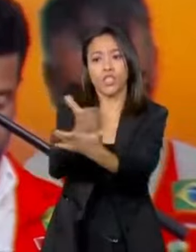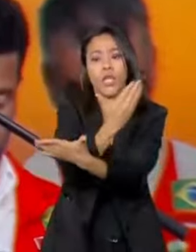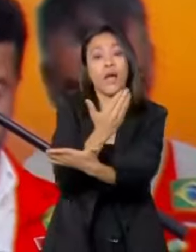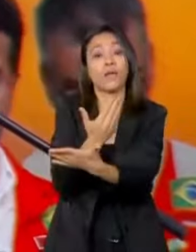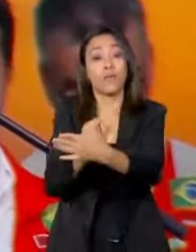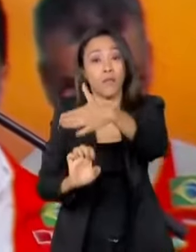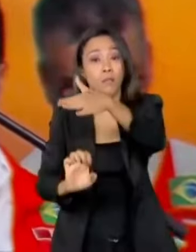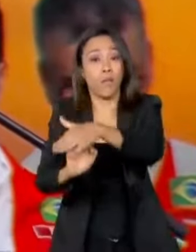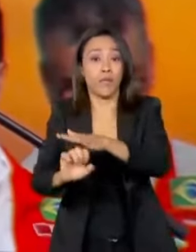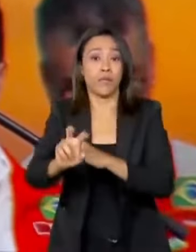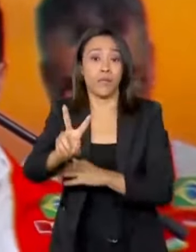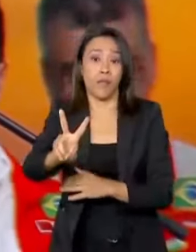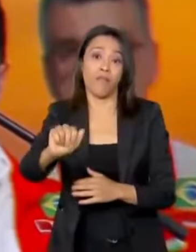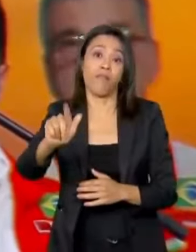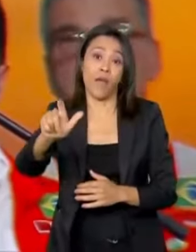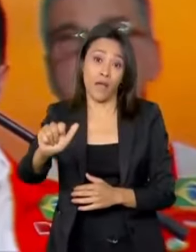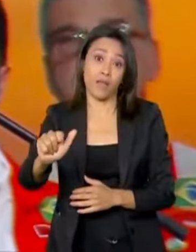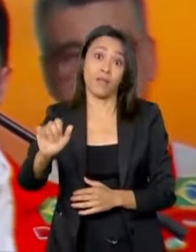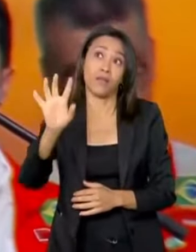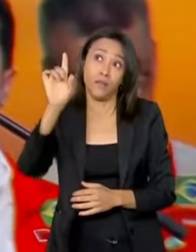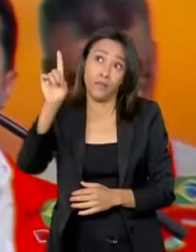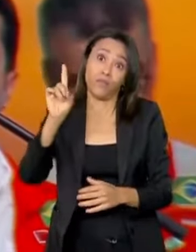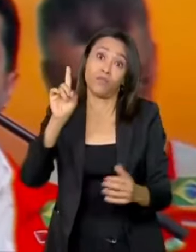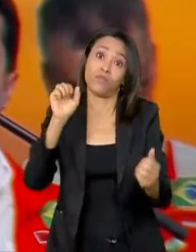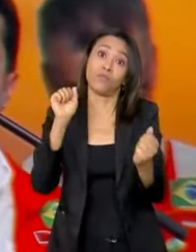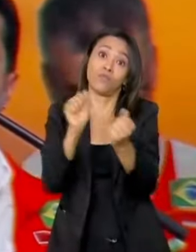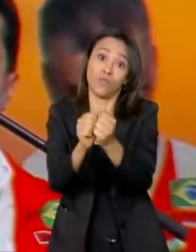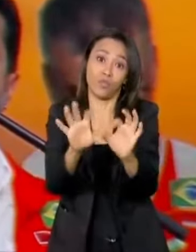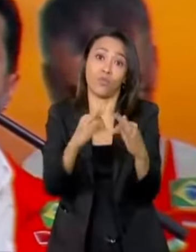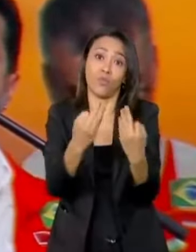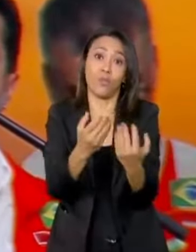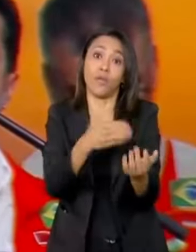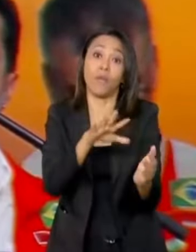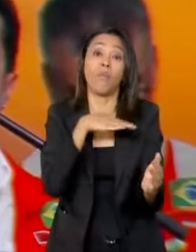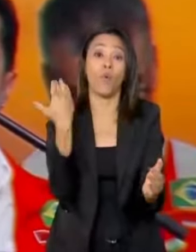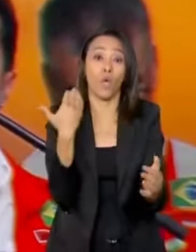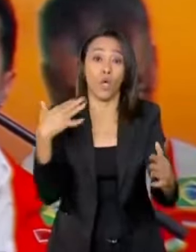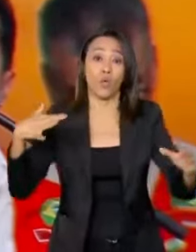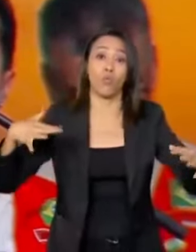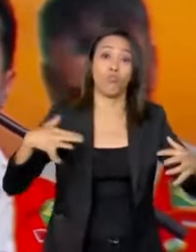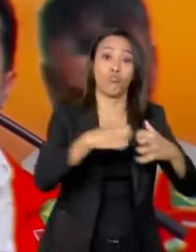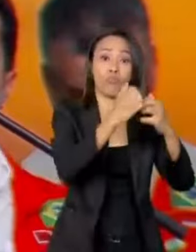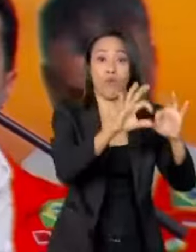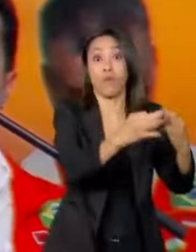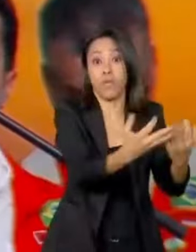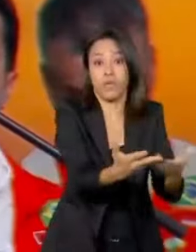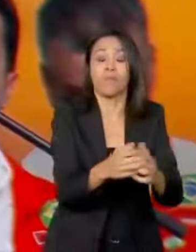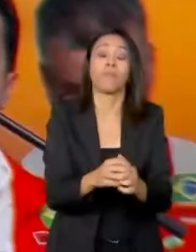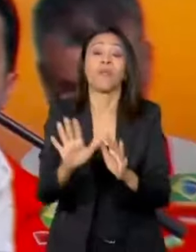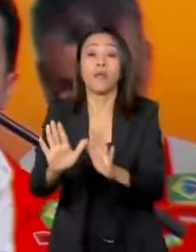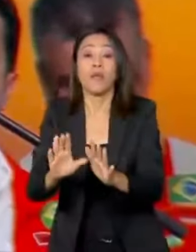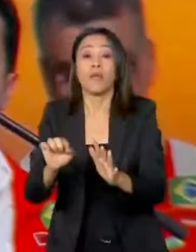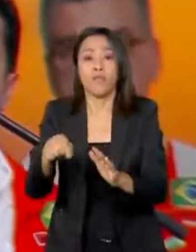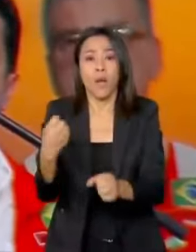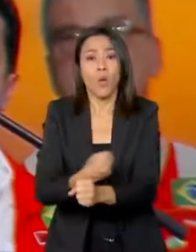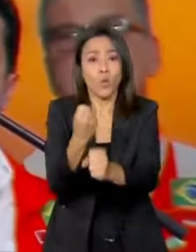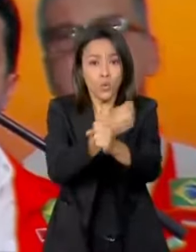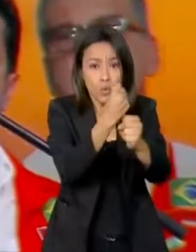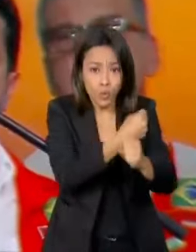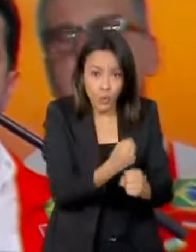também que Deus o tenha, porque ele morreu no acidente com a família. É porque eu estava um esforço imenso para construir estaleiro no